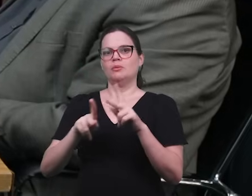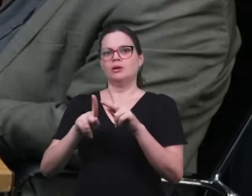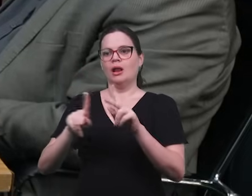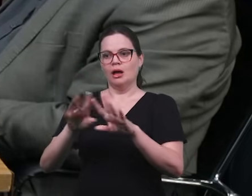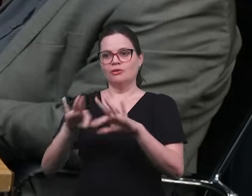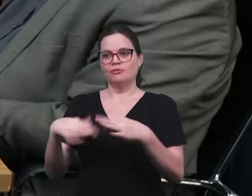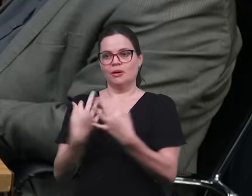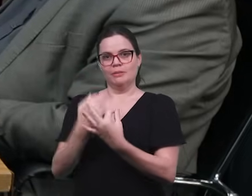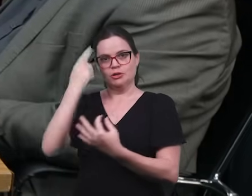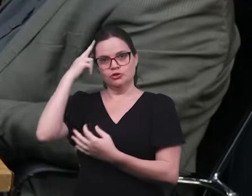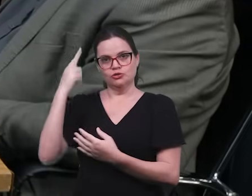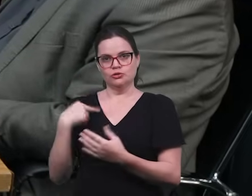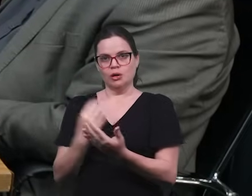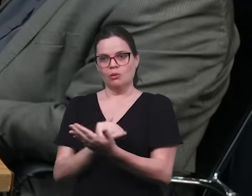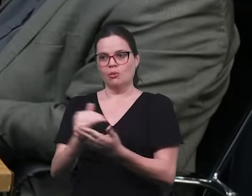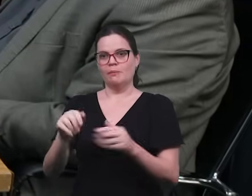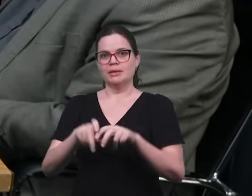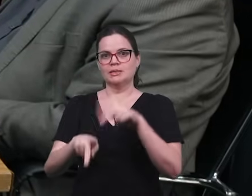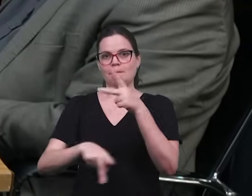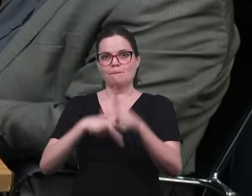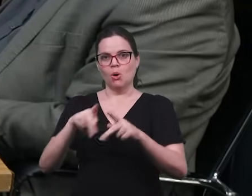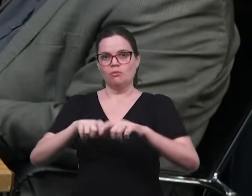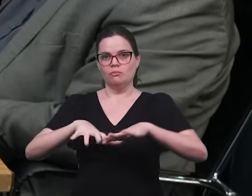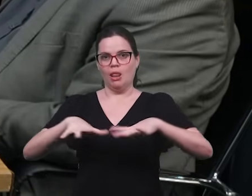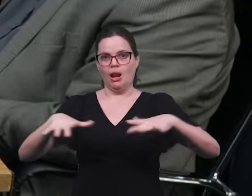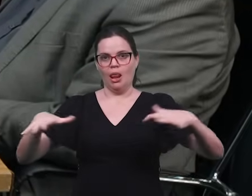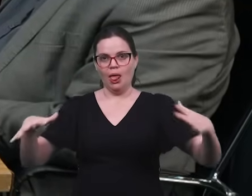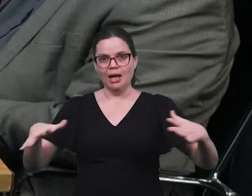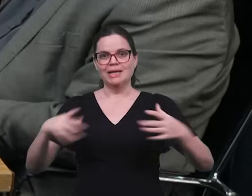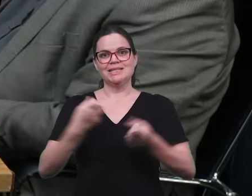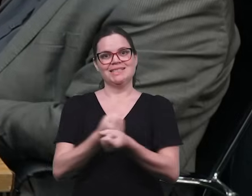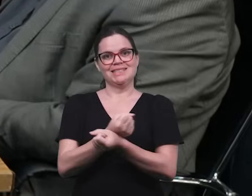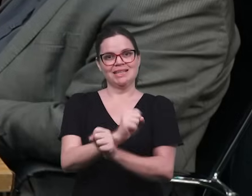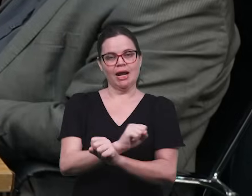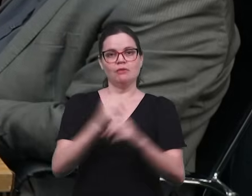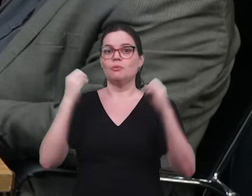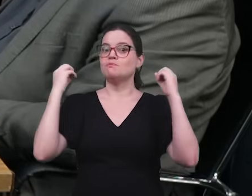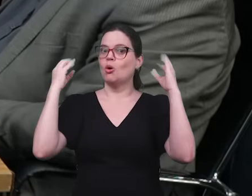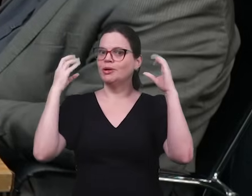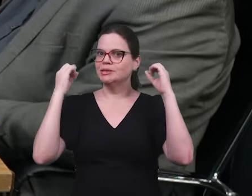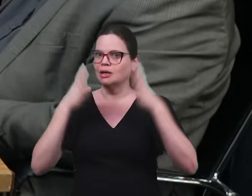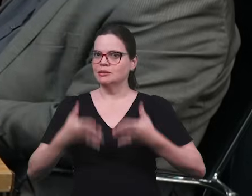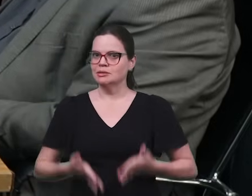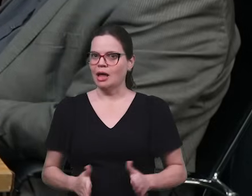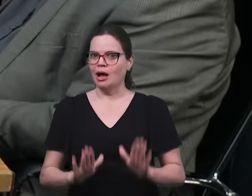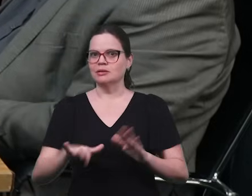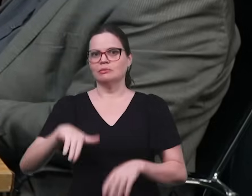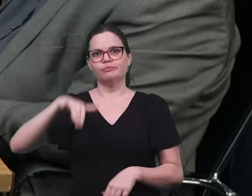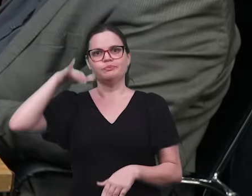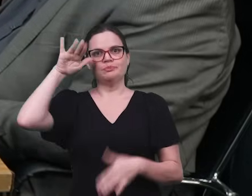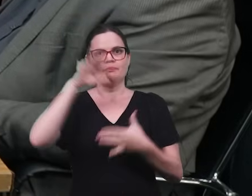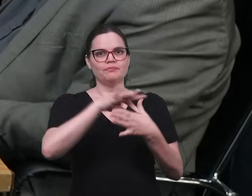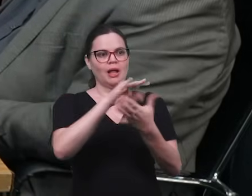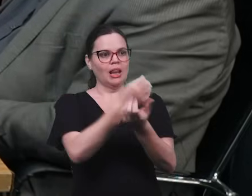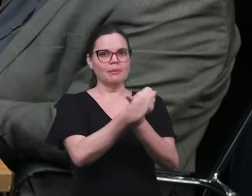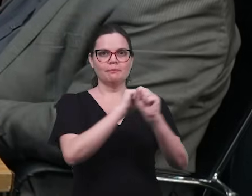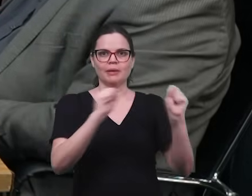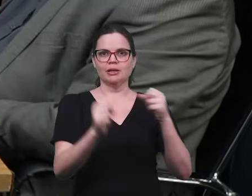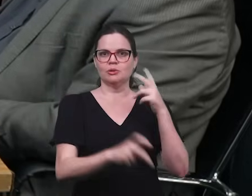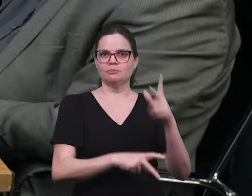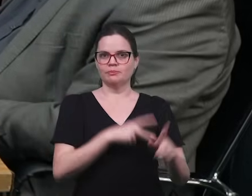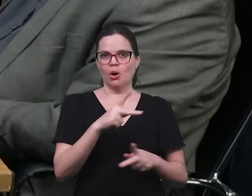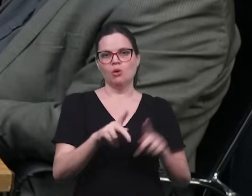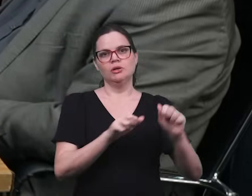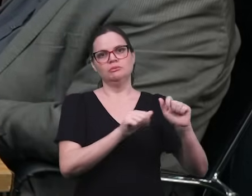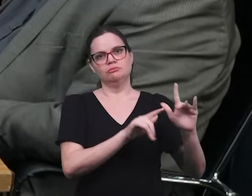se torna um povo, aquele povo se torna escravo, Moisés vem e, levado, guiado pelo Senhor,